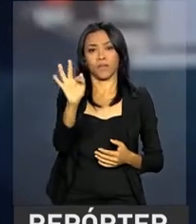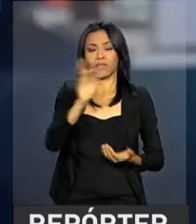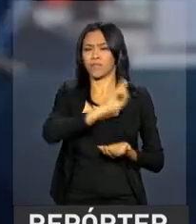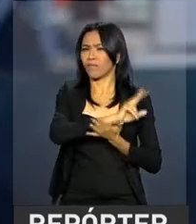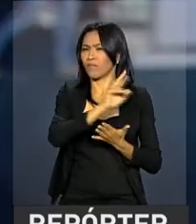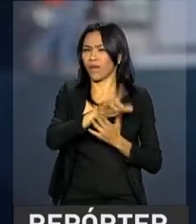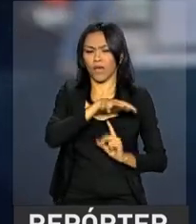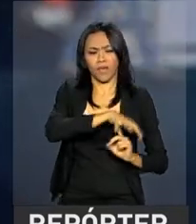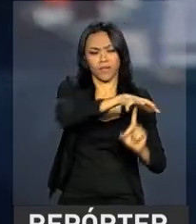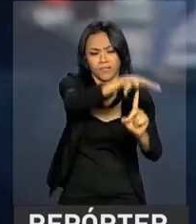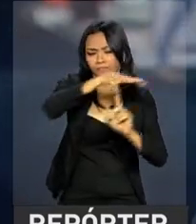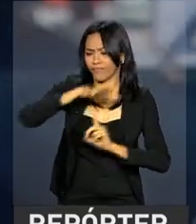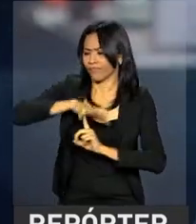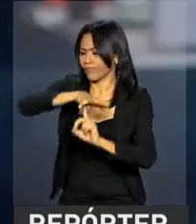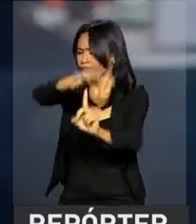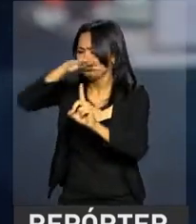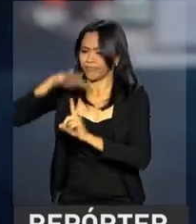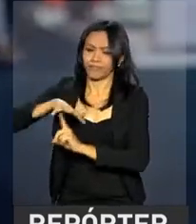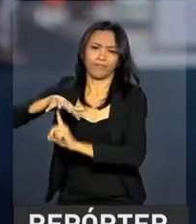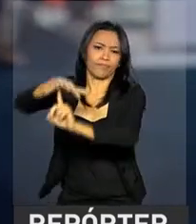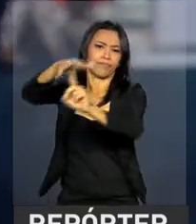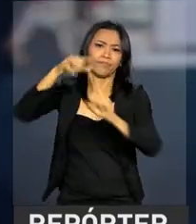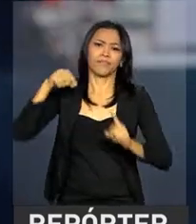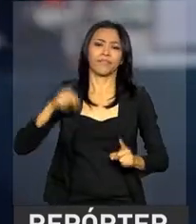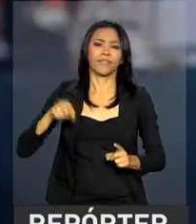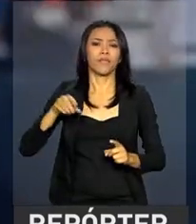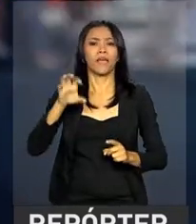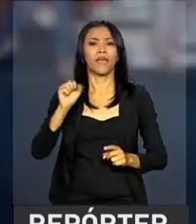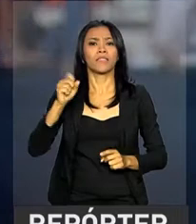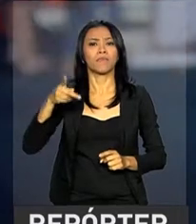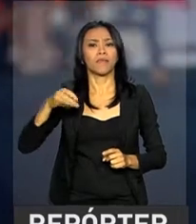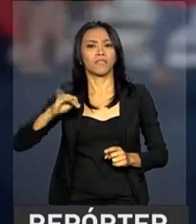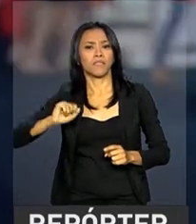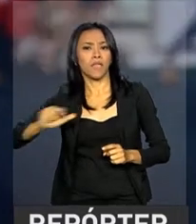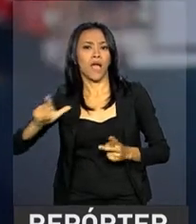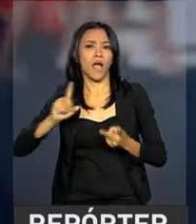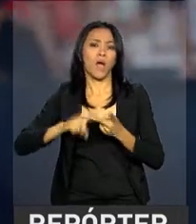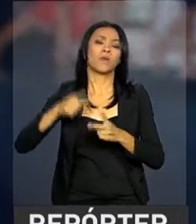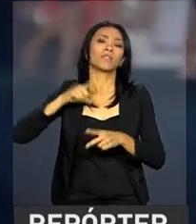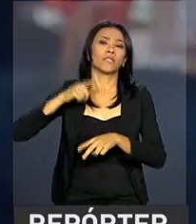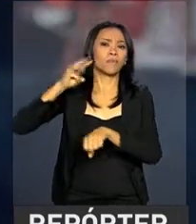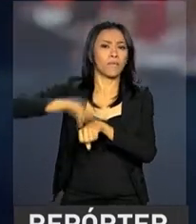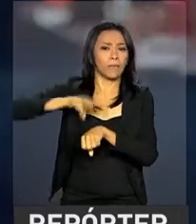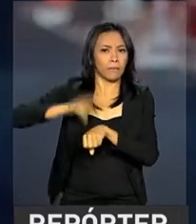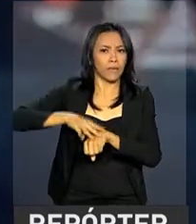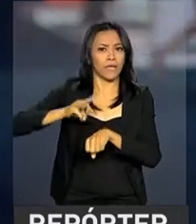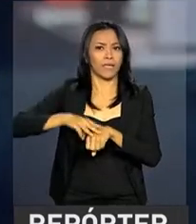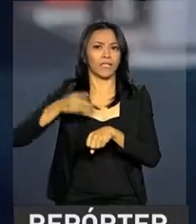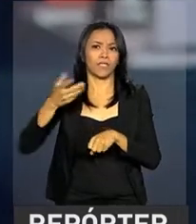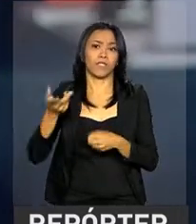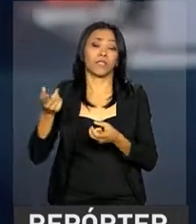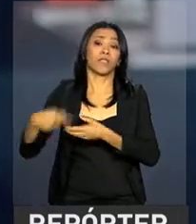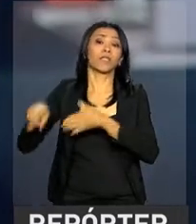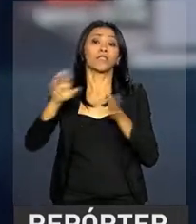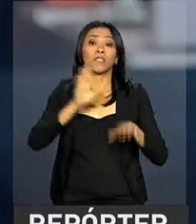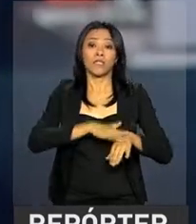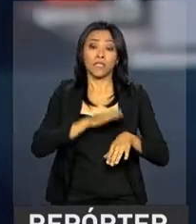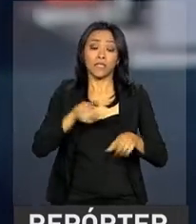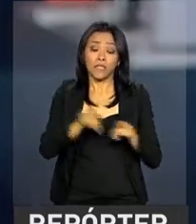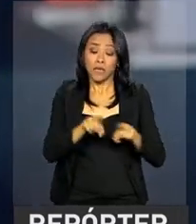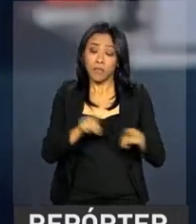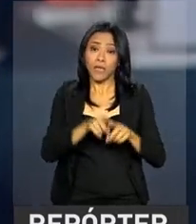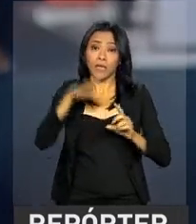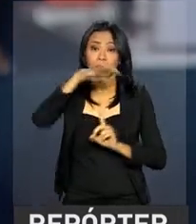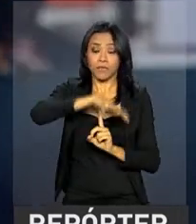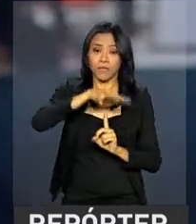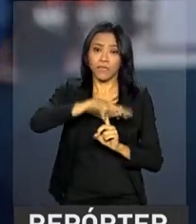Thaisa? Tem estande, por exemplo, da Agência Espacial Brasileira, do Instituto de Matemática Pura e Aplicada, também da Aeronáutica, onde